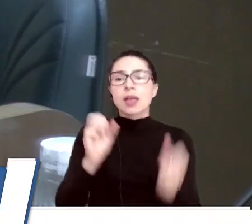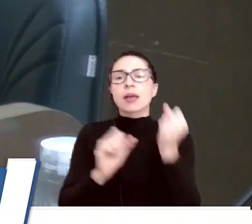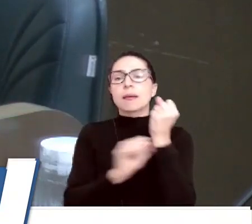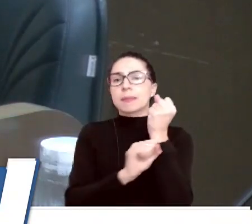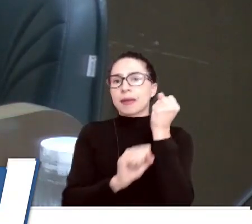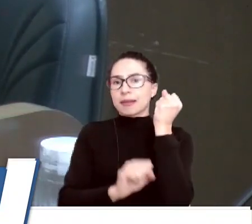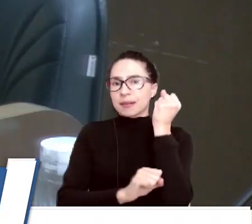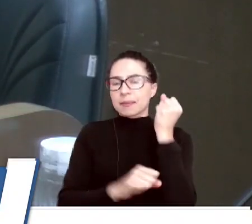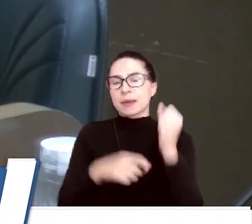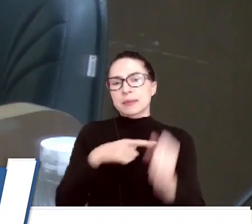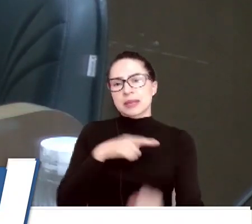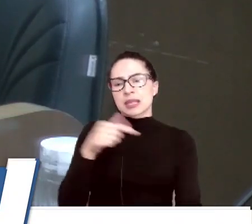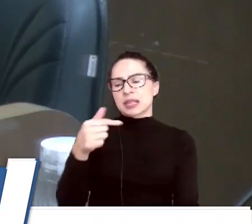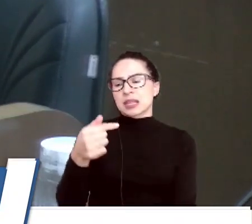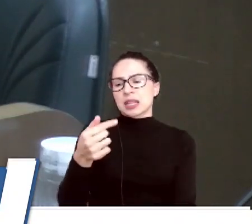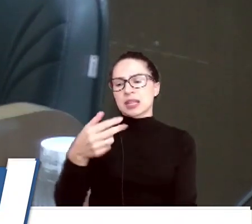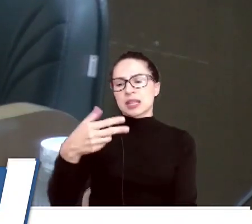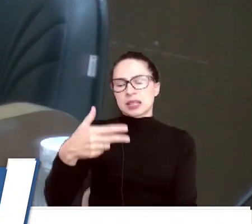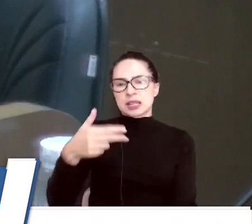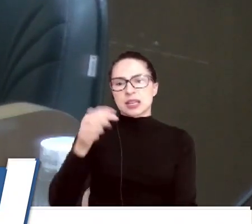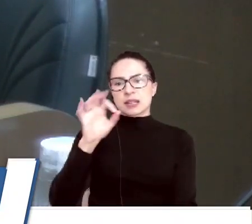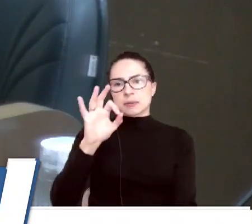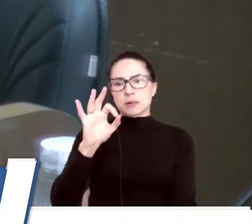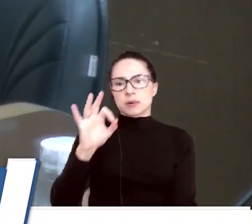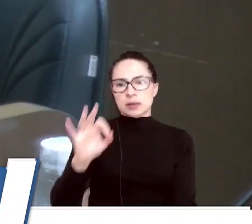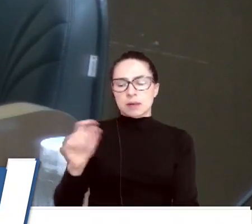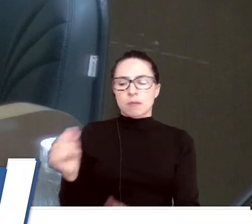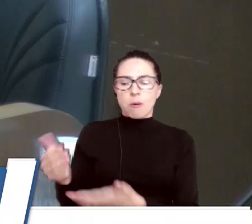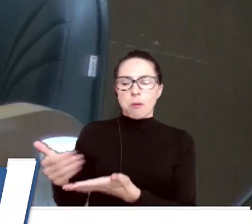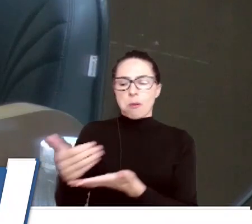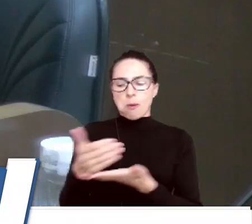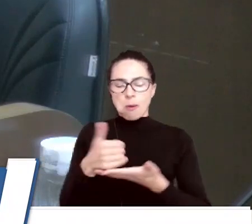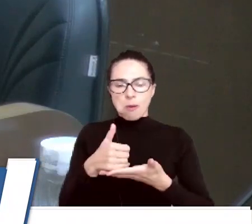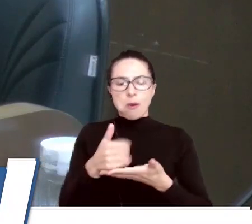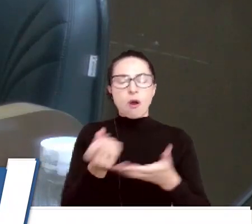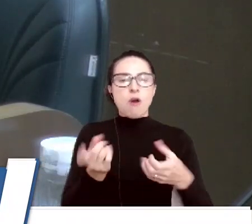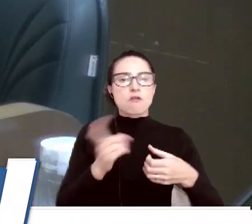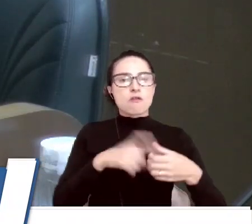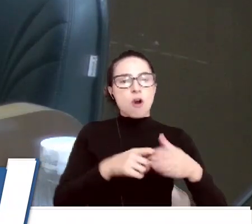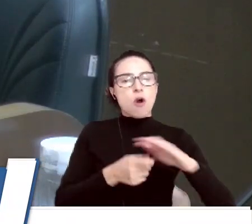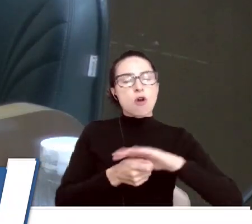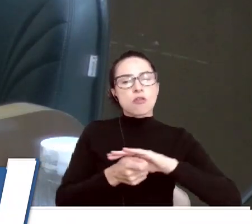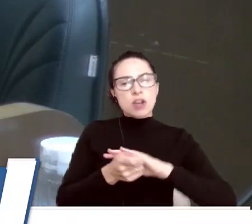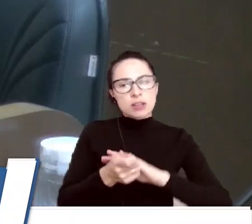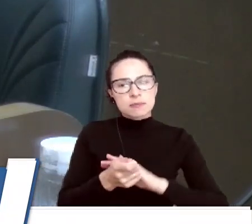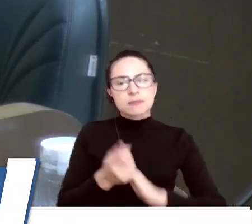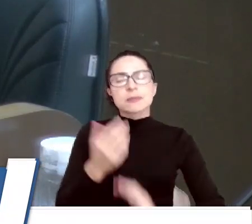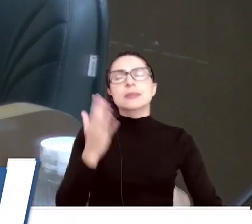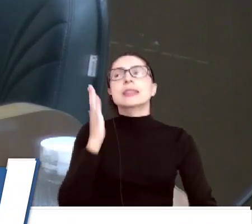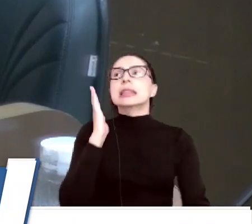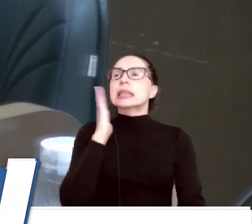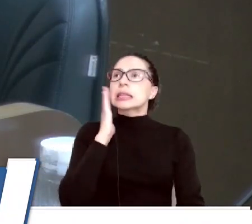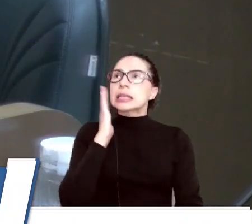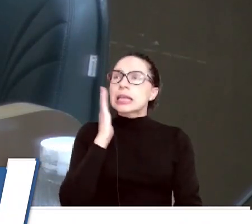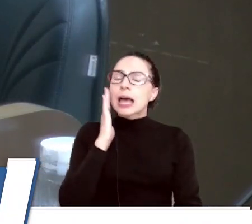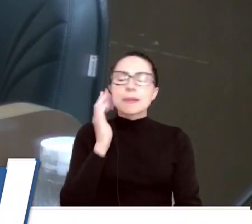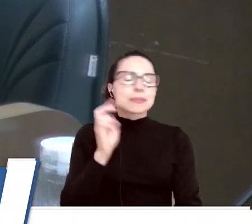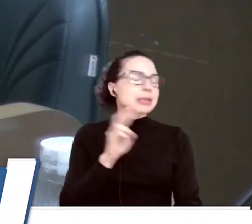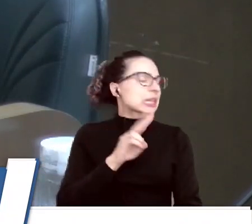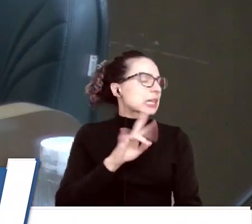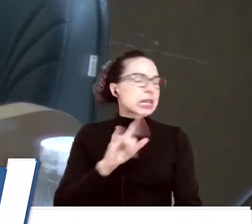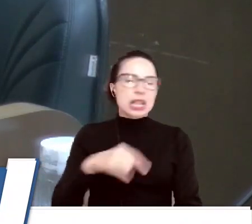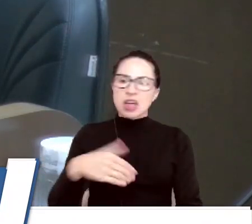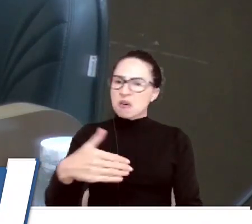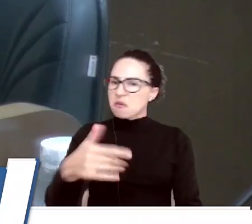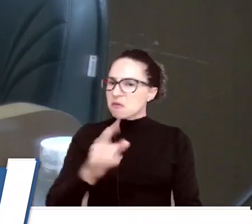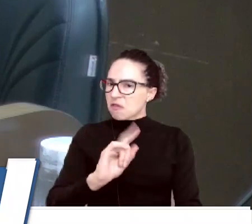aí 73% da sua receita líquida, ela retorna para investimento. A gente sabe que isso não vai acontecer na